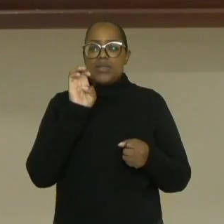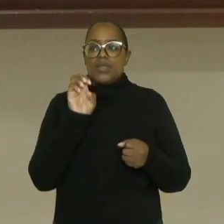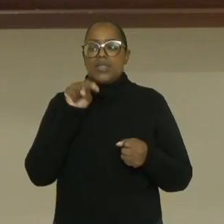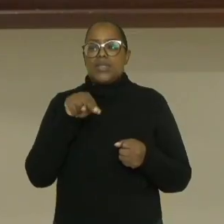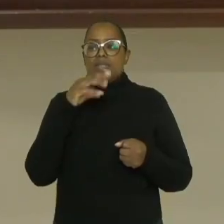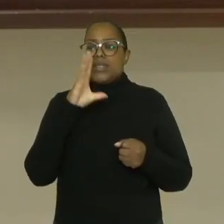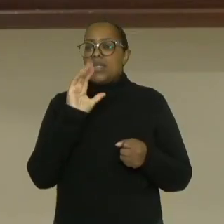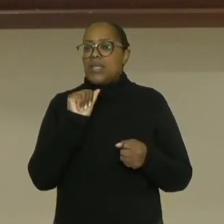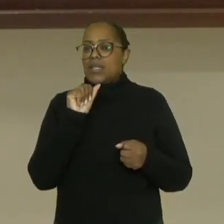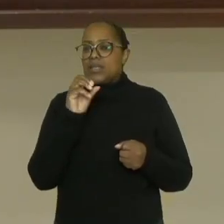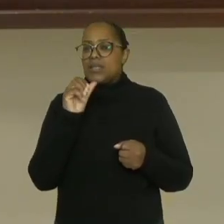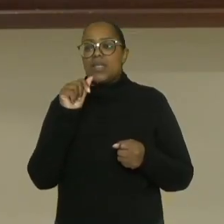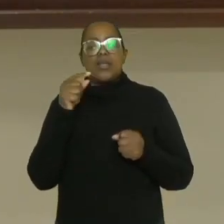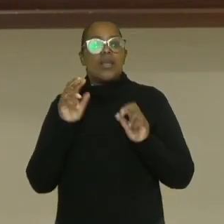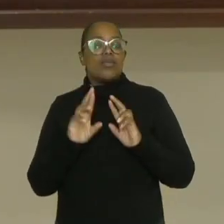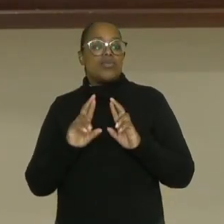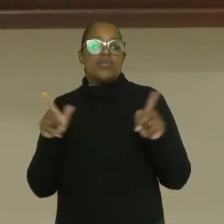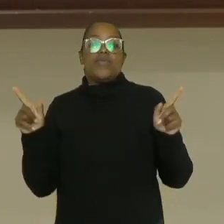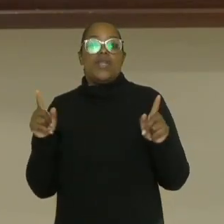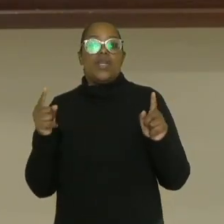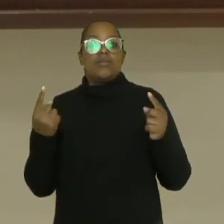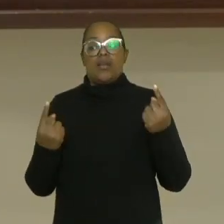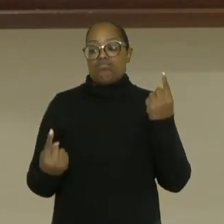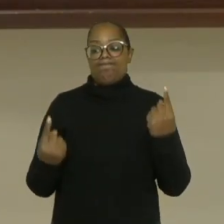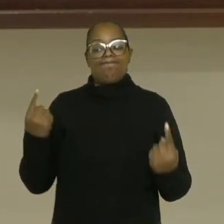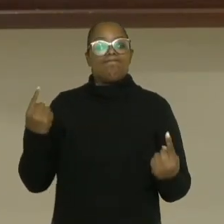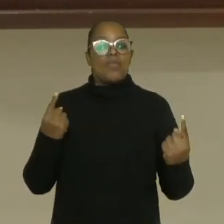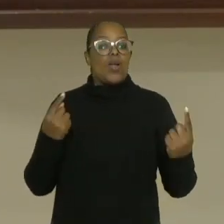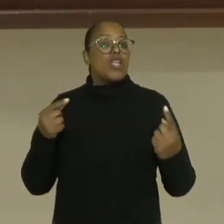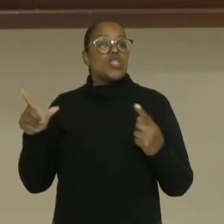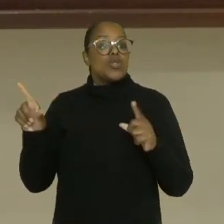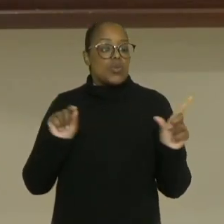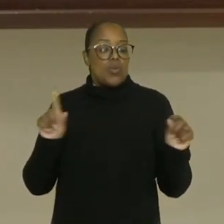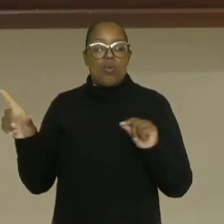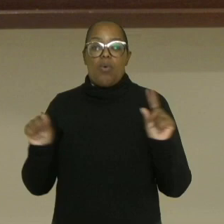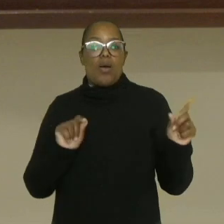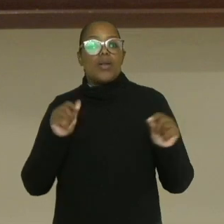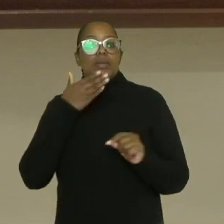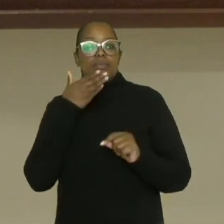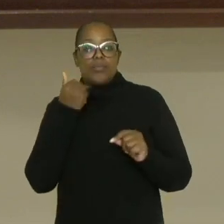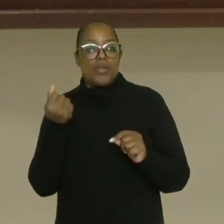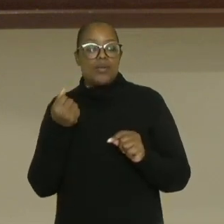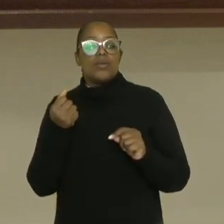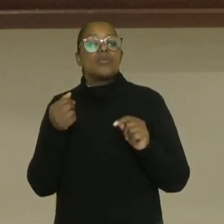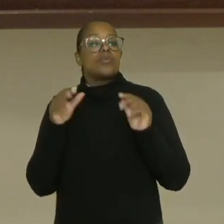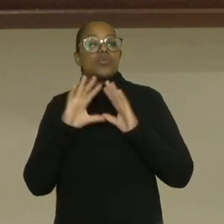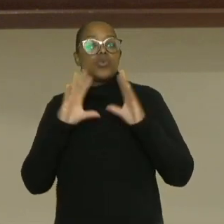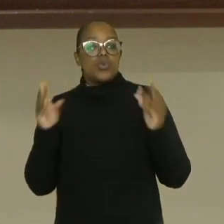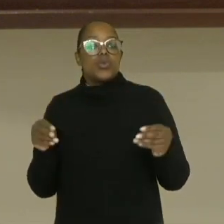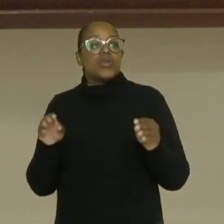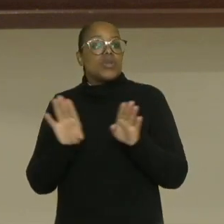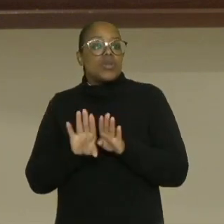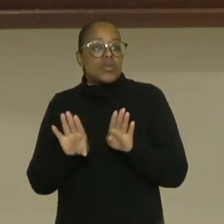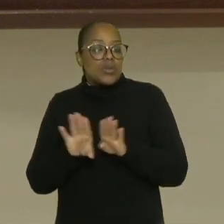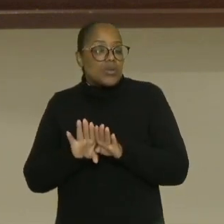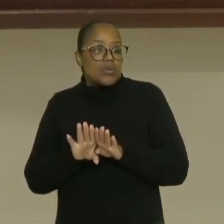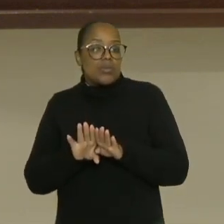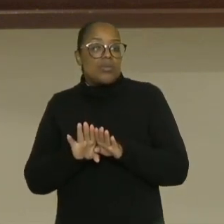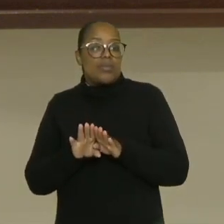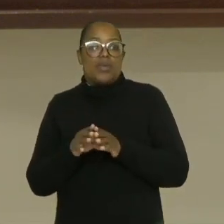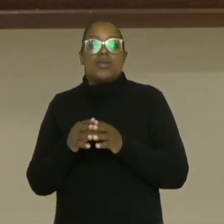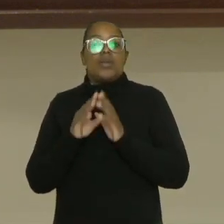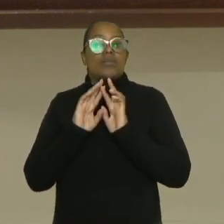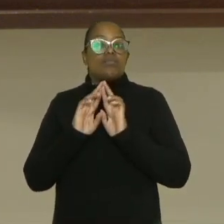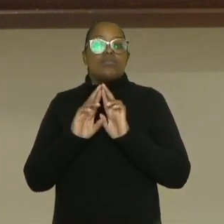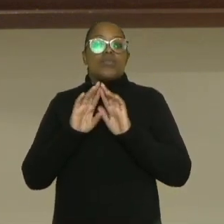direito individual, se nós temos esse direito e as outras pessoas, os outros indivíduos também têm esse direito